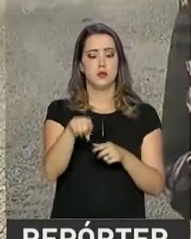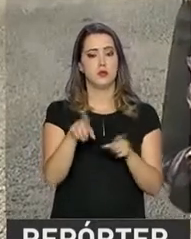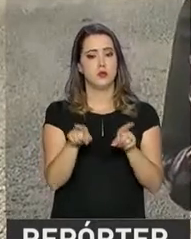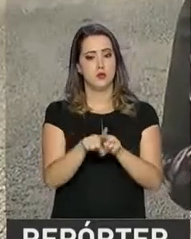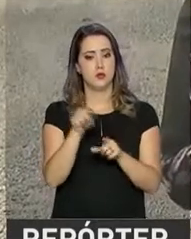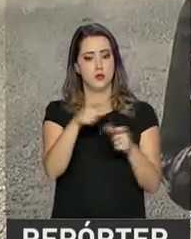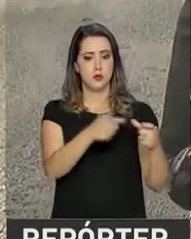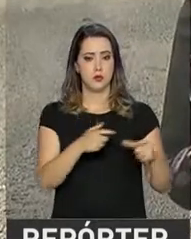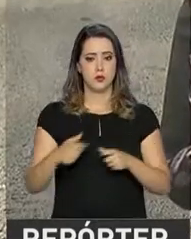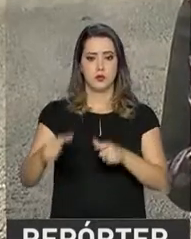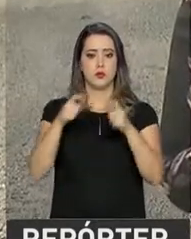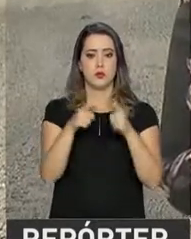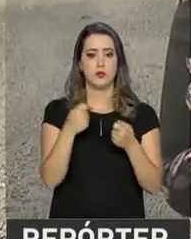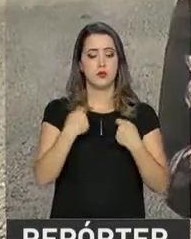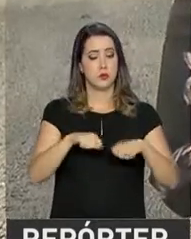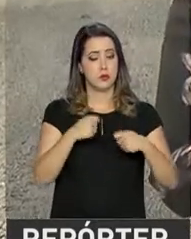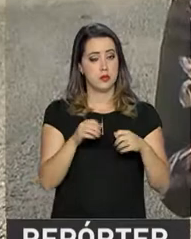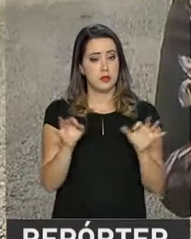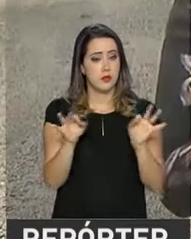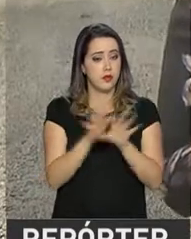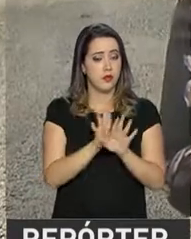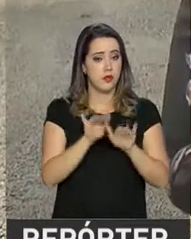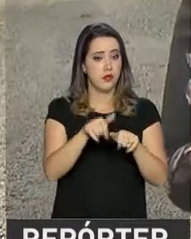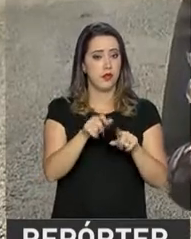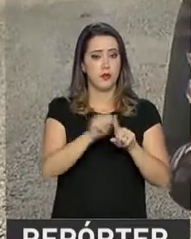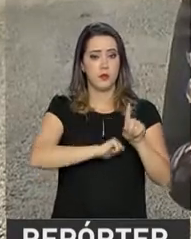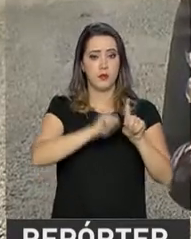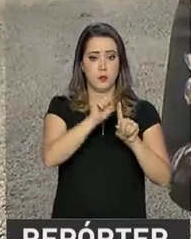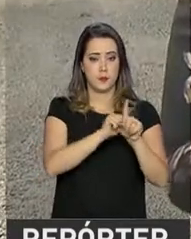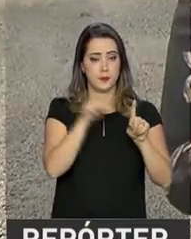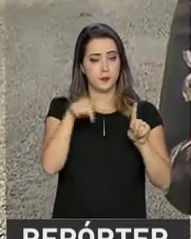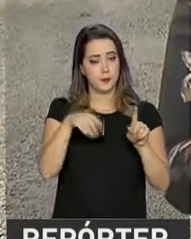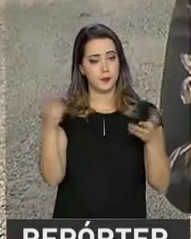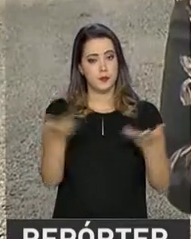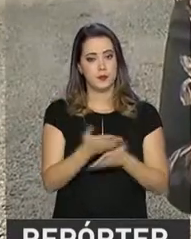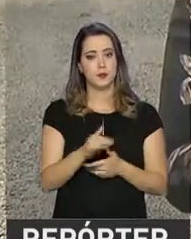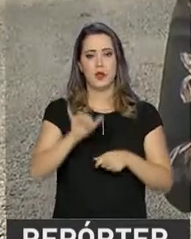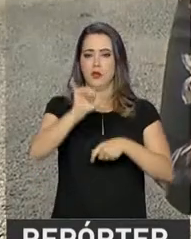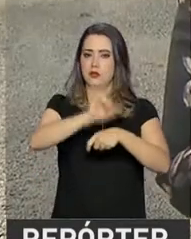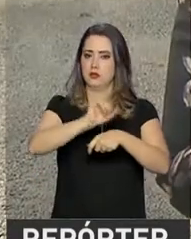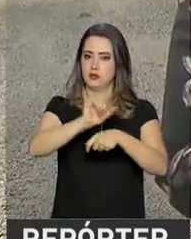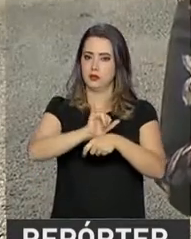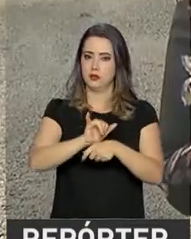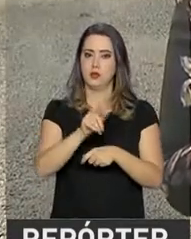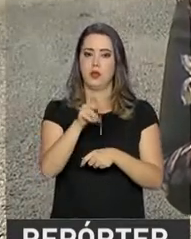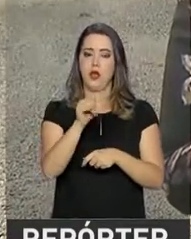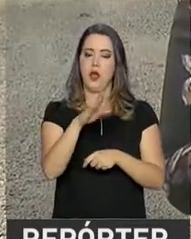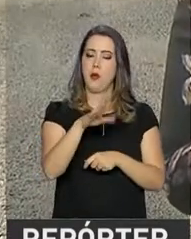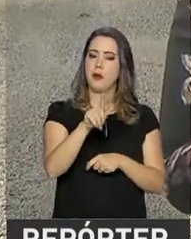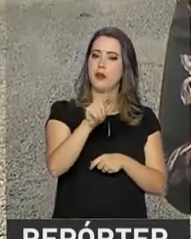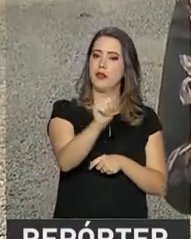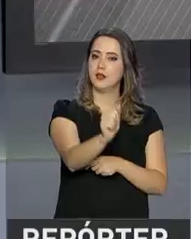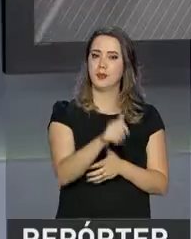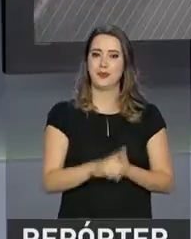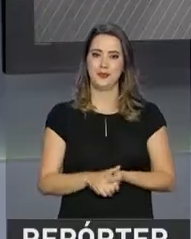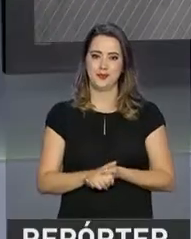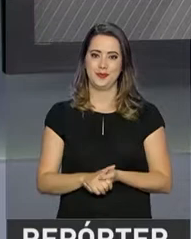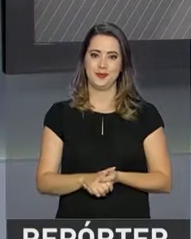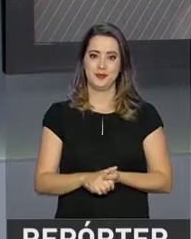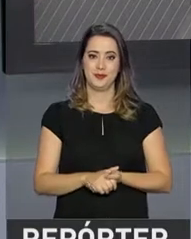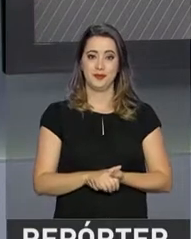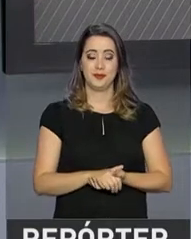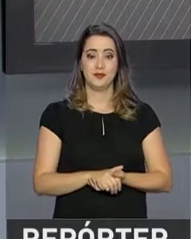e esses abrigos devem ficar prontos até o final deste mês de boa vista roraima gabriela noronha